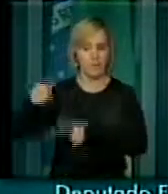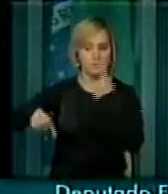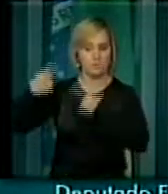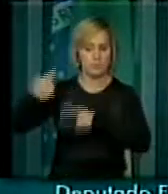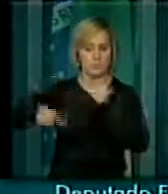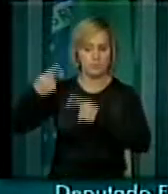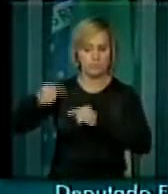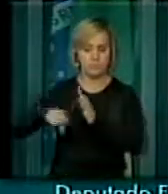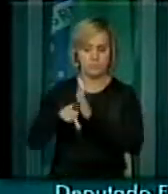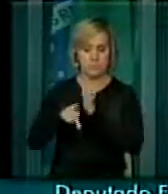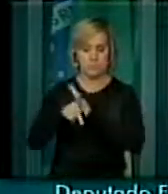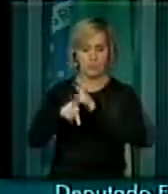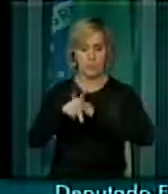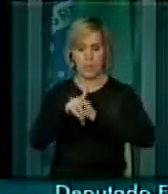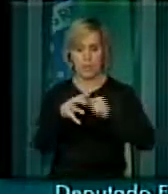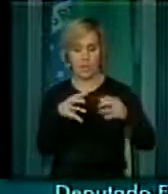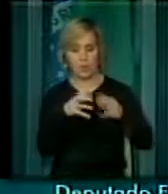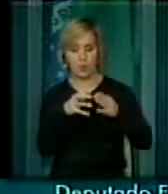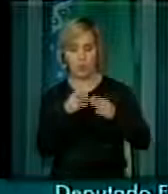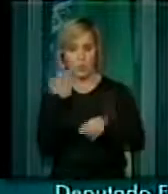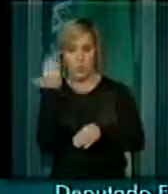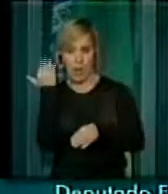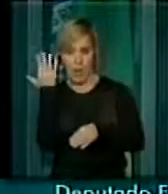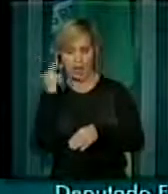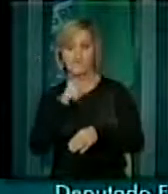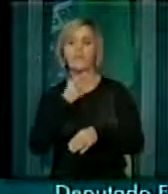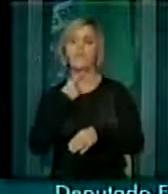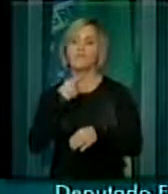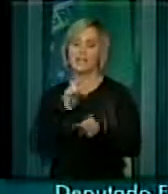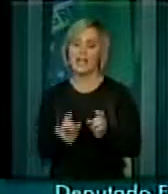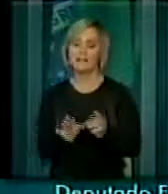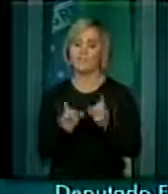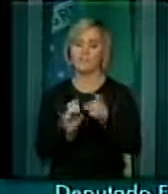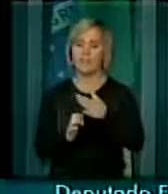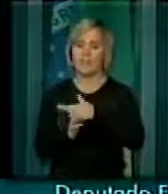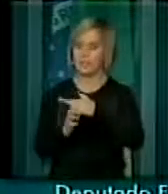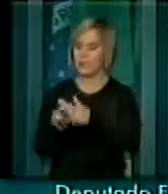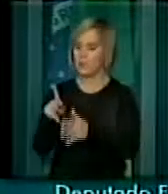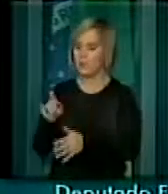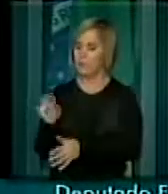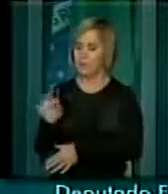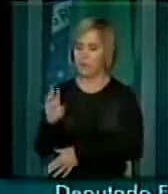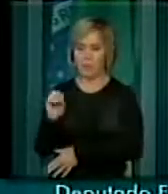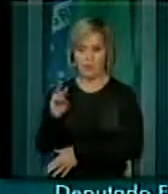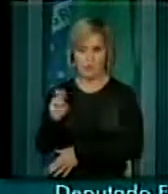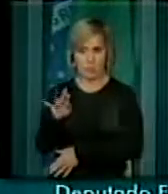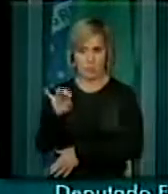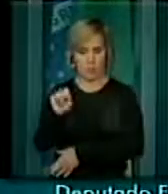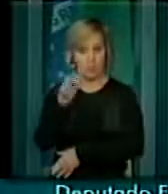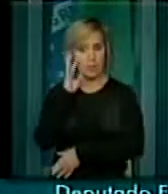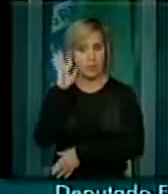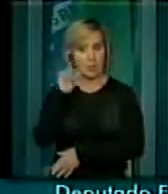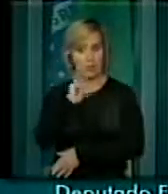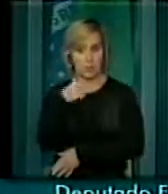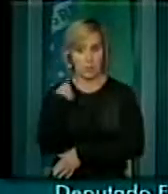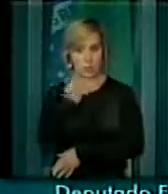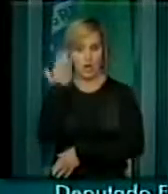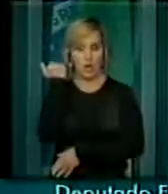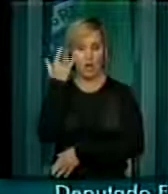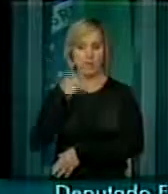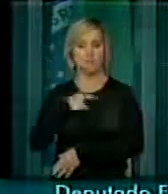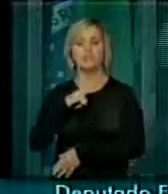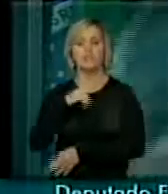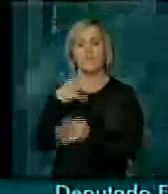dele, vem daqueles que queriam vender a Petrobras. E imaginem, senhores parlamentares, se nós tivéssemos vendido